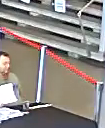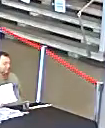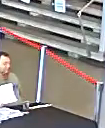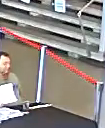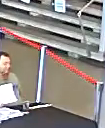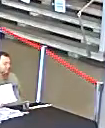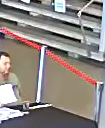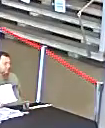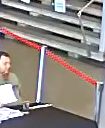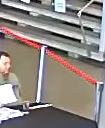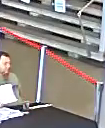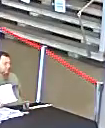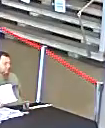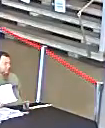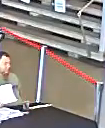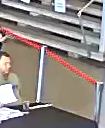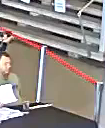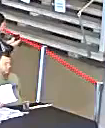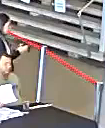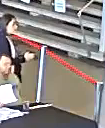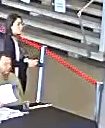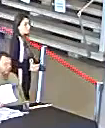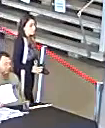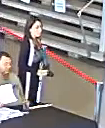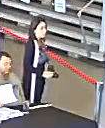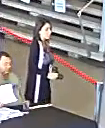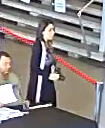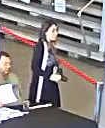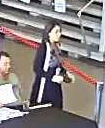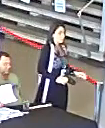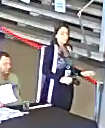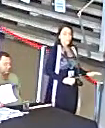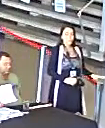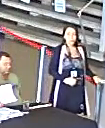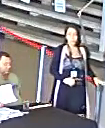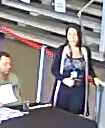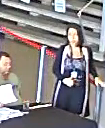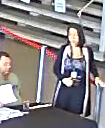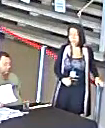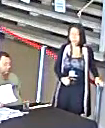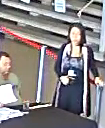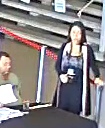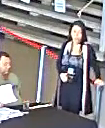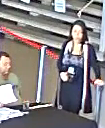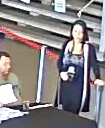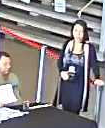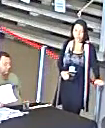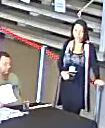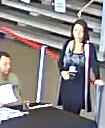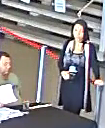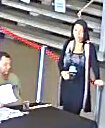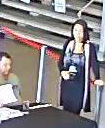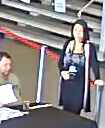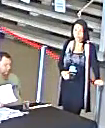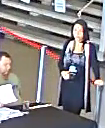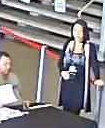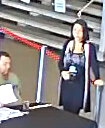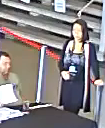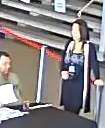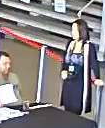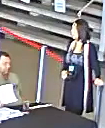série de uma série de descumprimentos e diferimentos gravíssimos como nós vimos